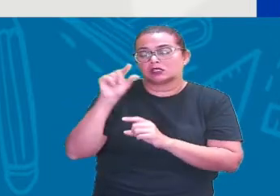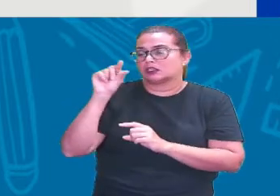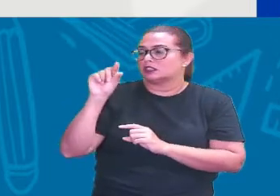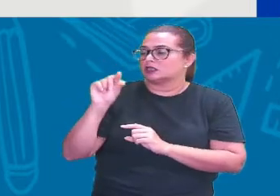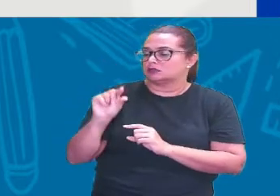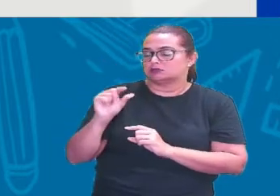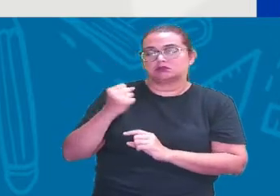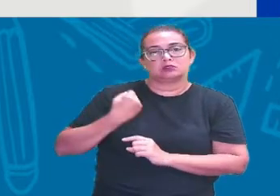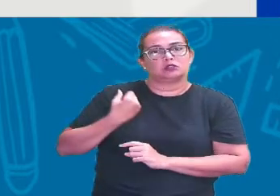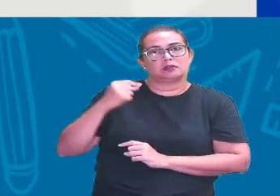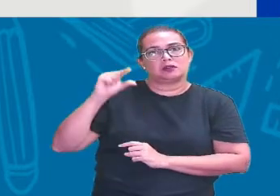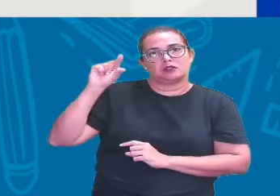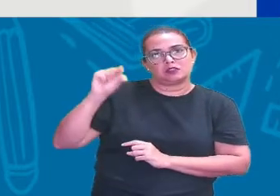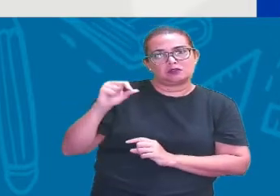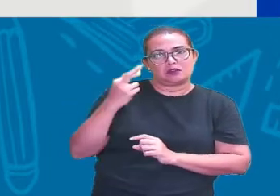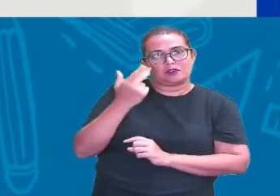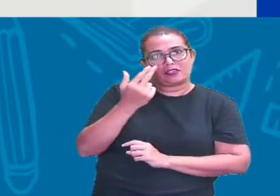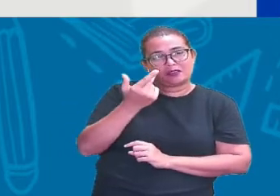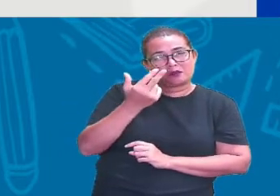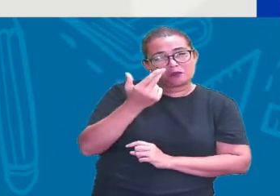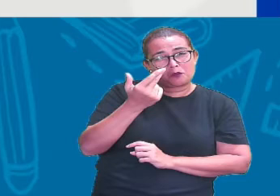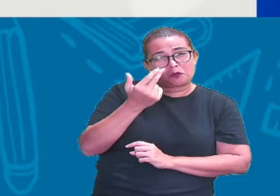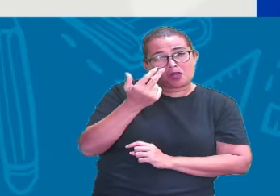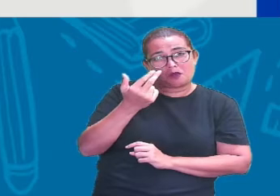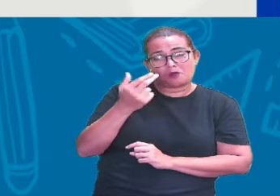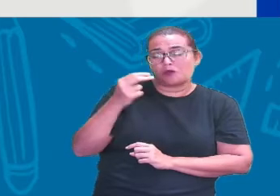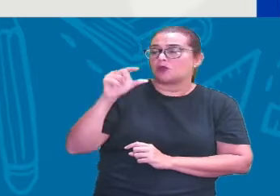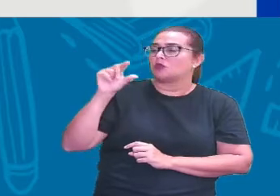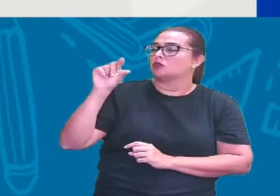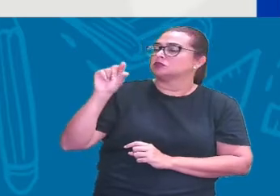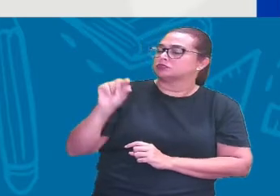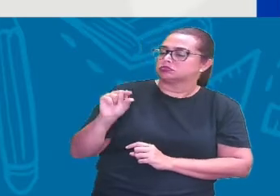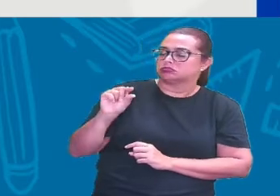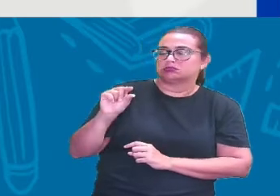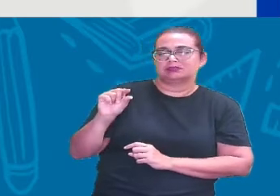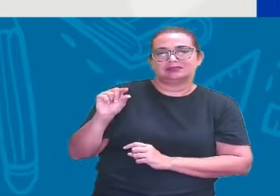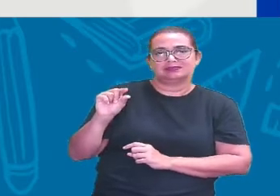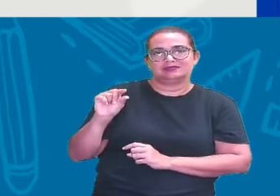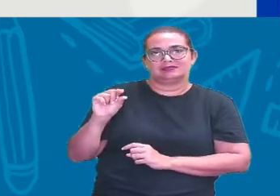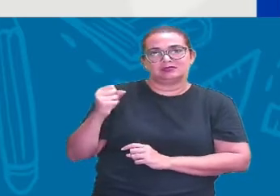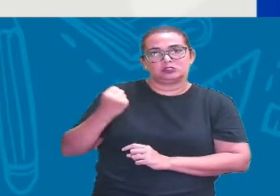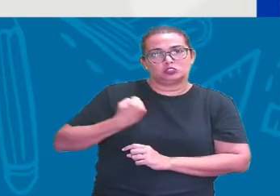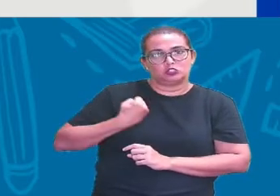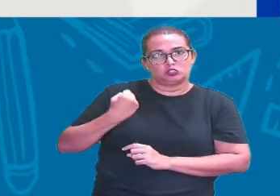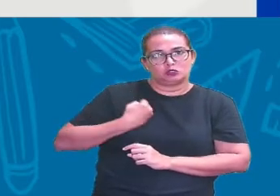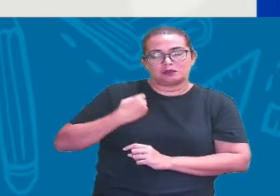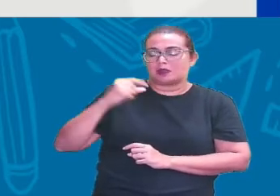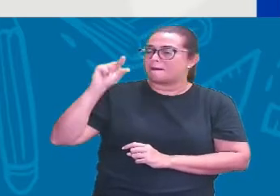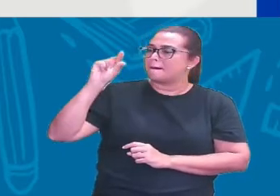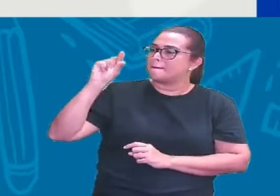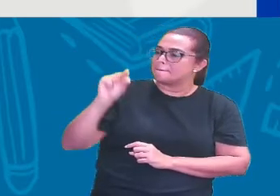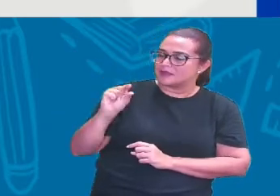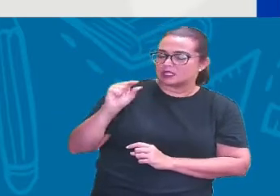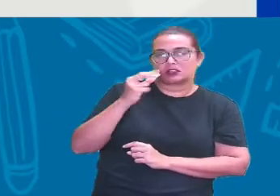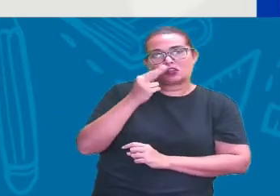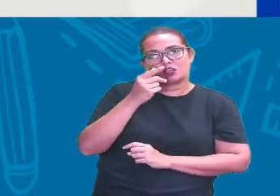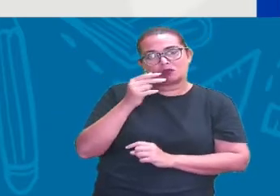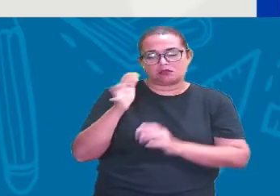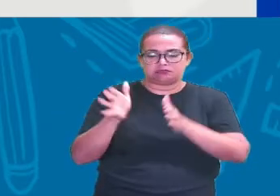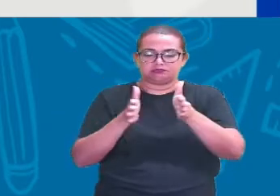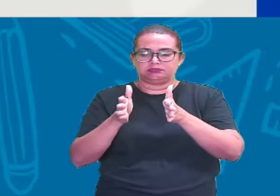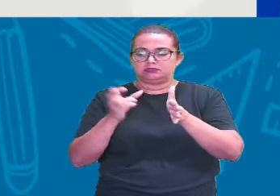menor mínimo múltiplo comum, que tem entre 3 e